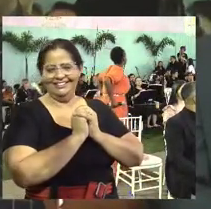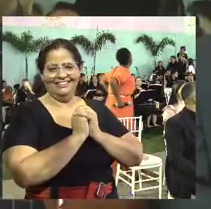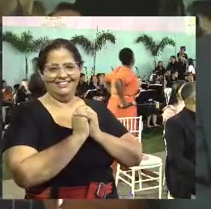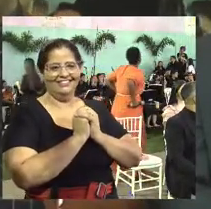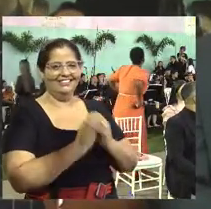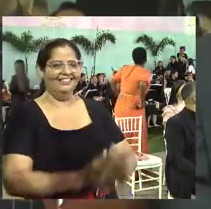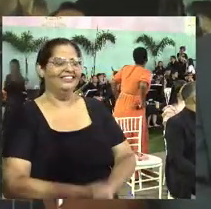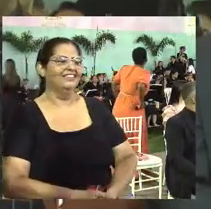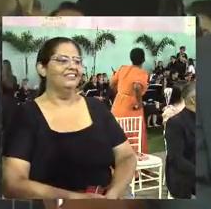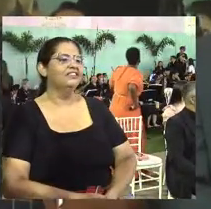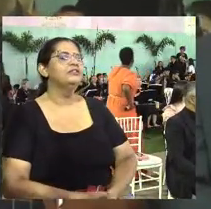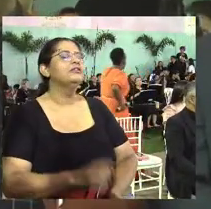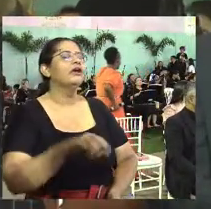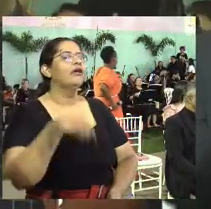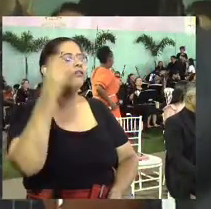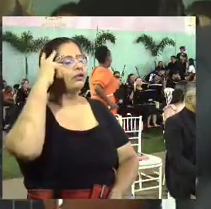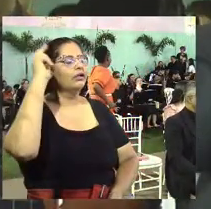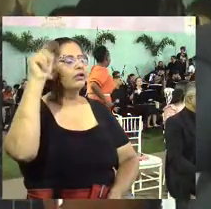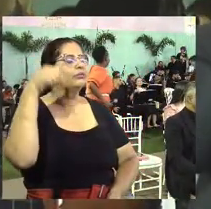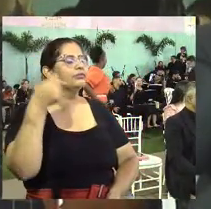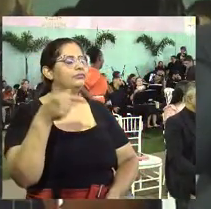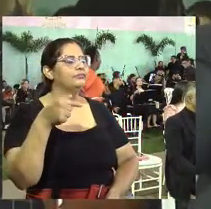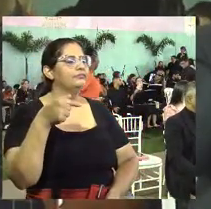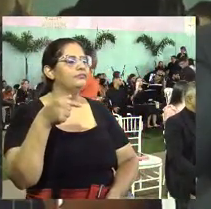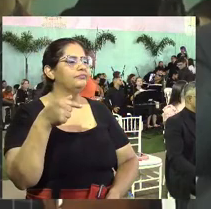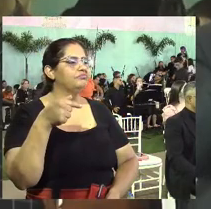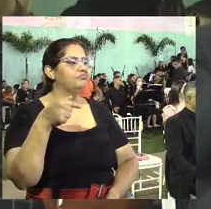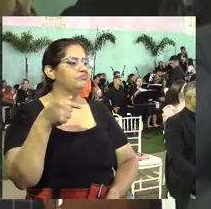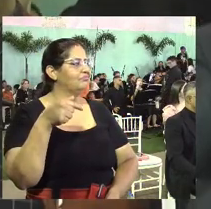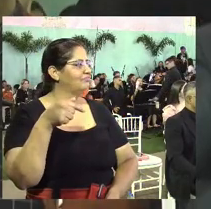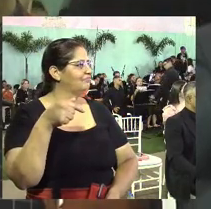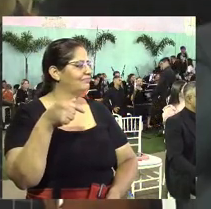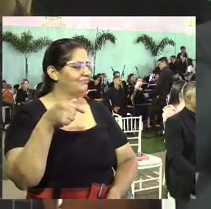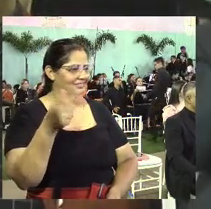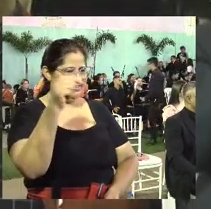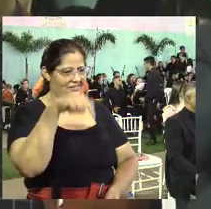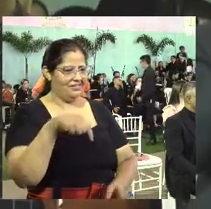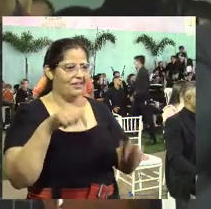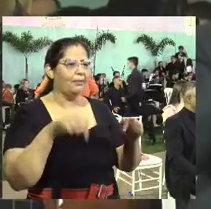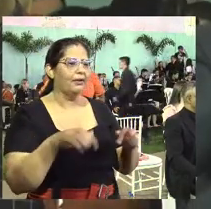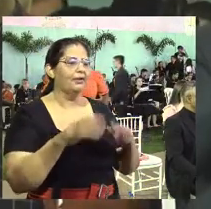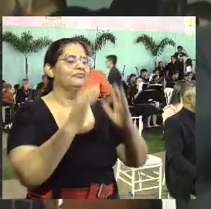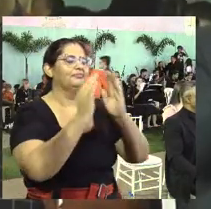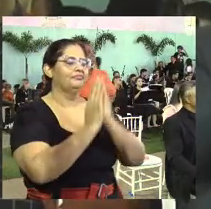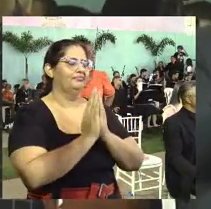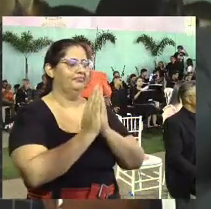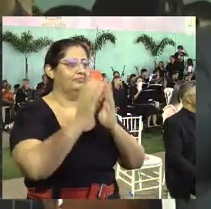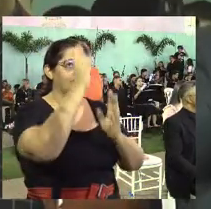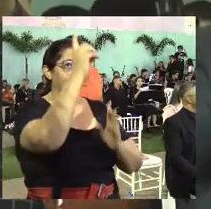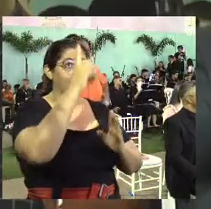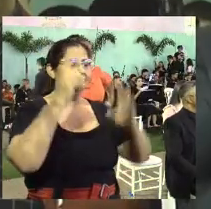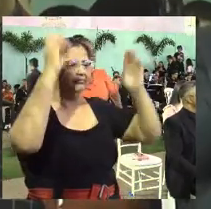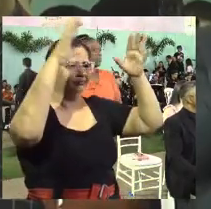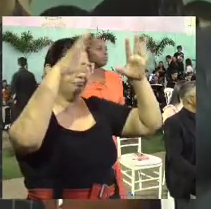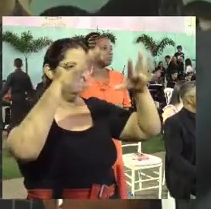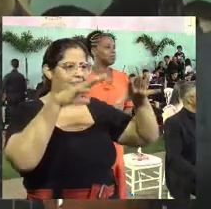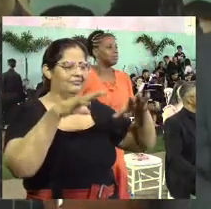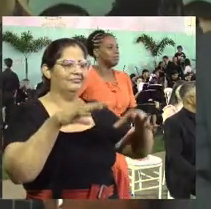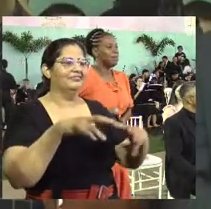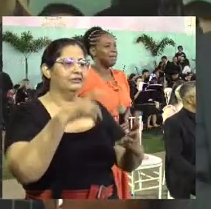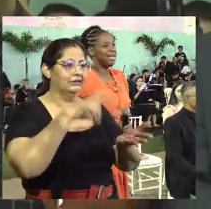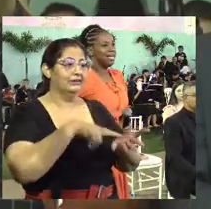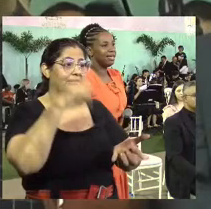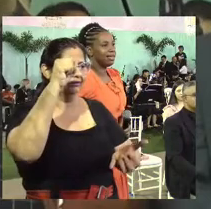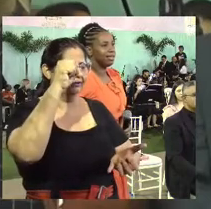vão estar conosco amanhã não vão voltar vão Amém Deus abençoe esteja no tempo central amanhã